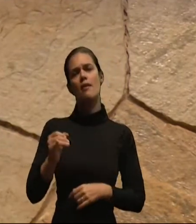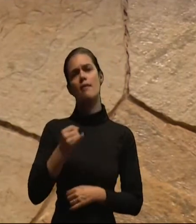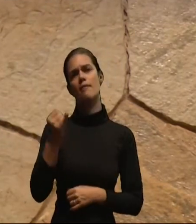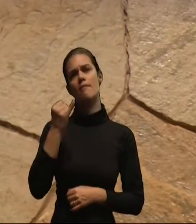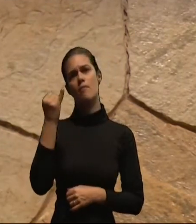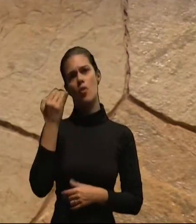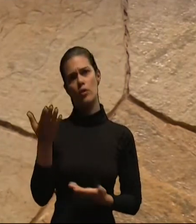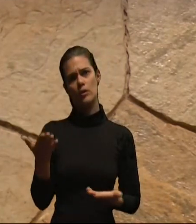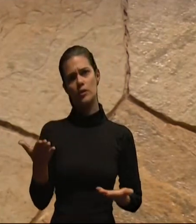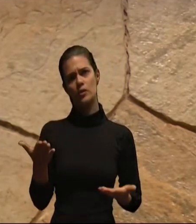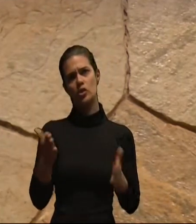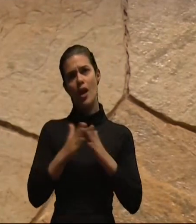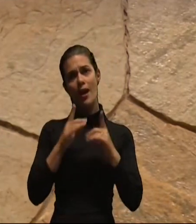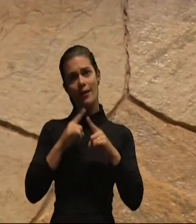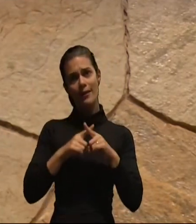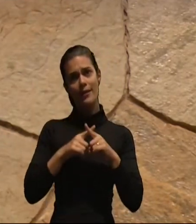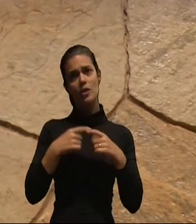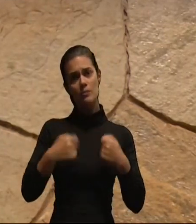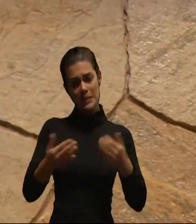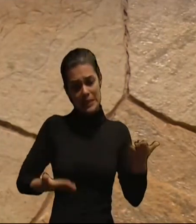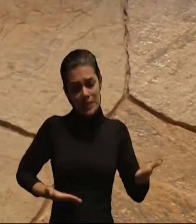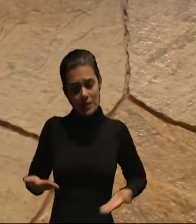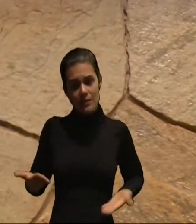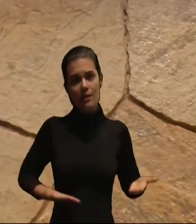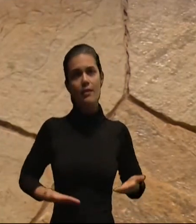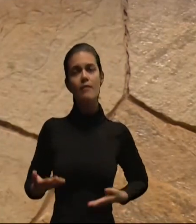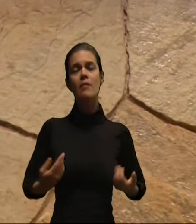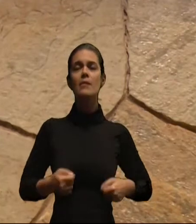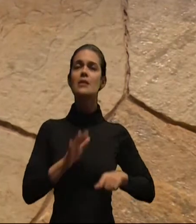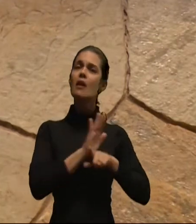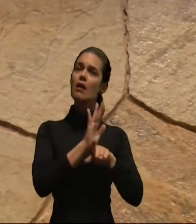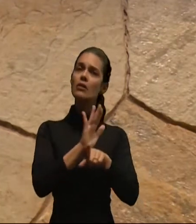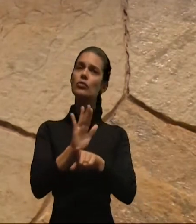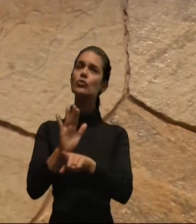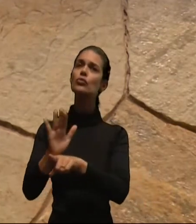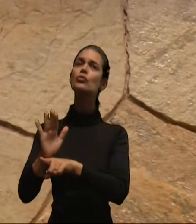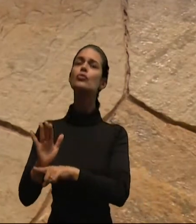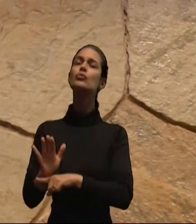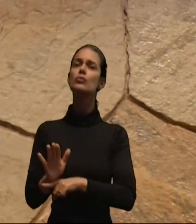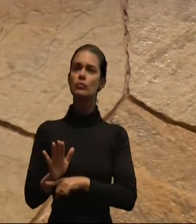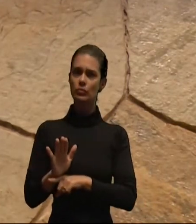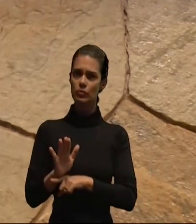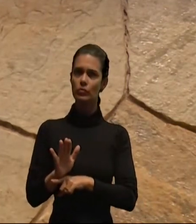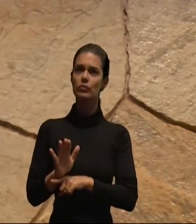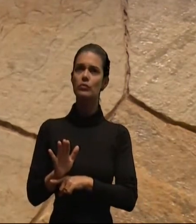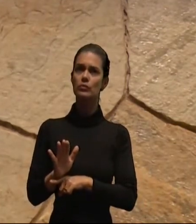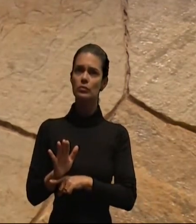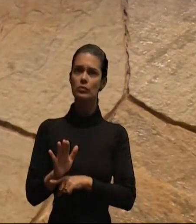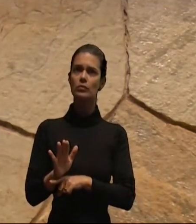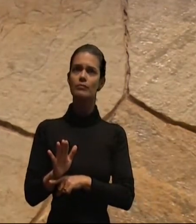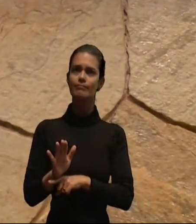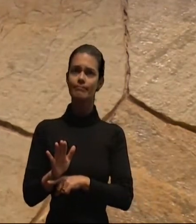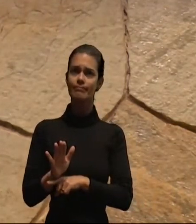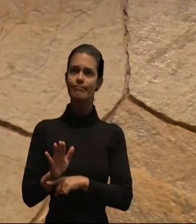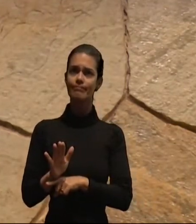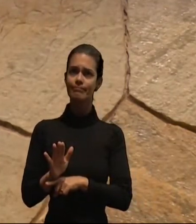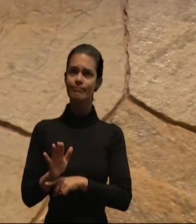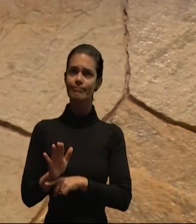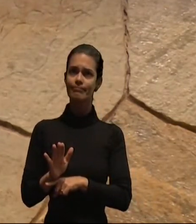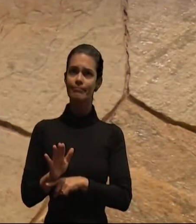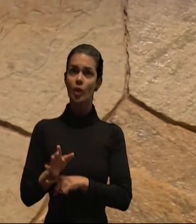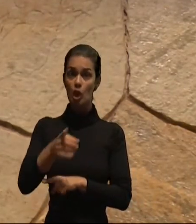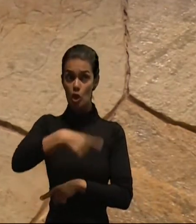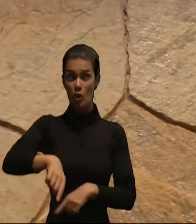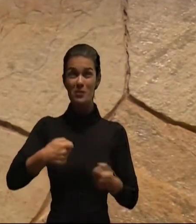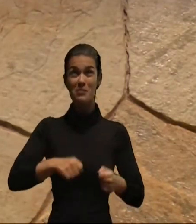para servir. E precisamos descobrir a nossa vocação para o serviço, porque Jesus aqui nos